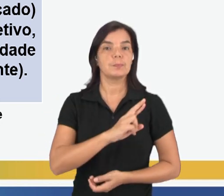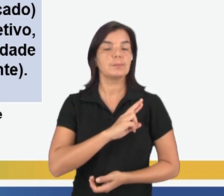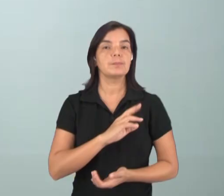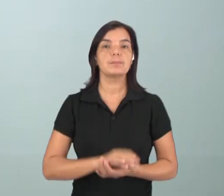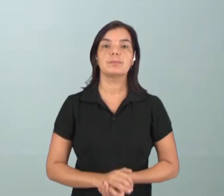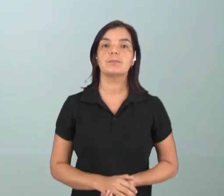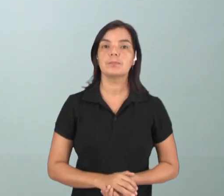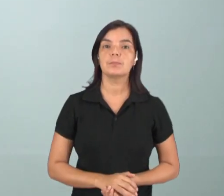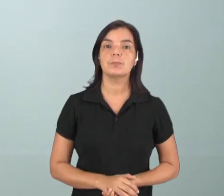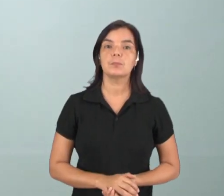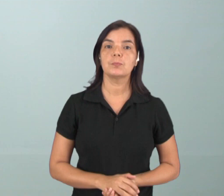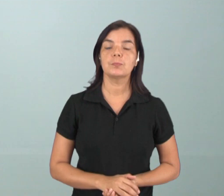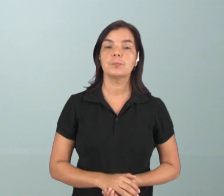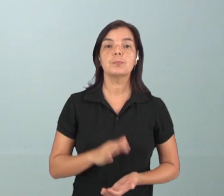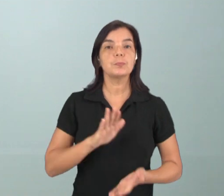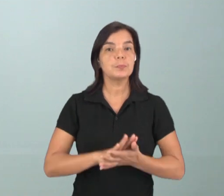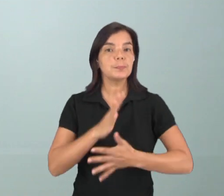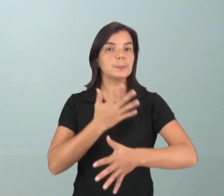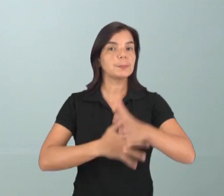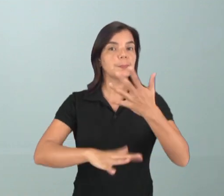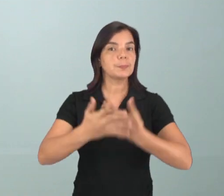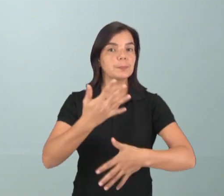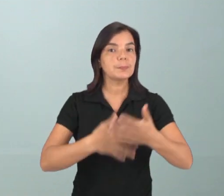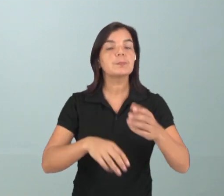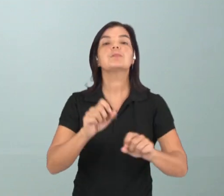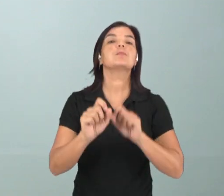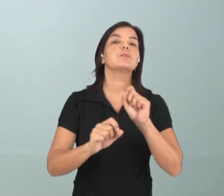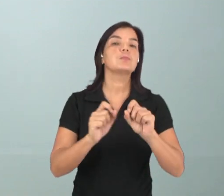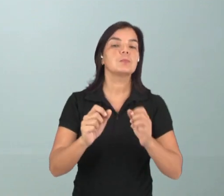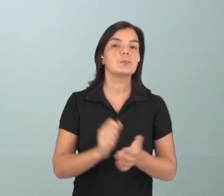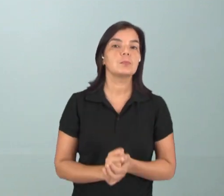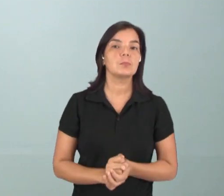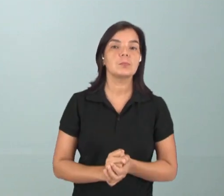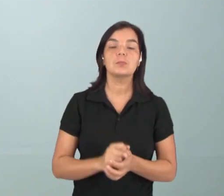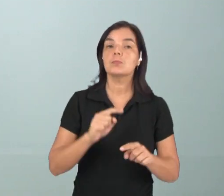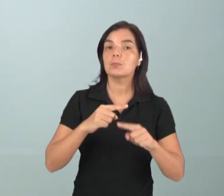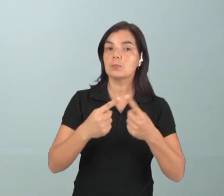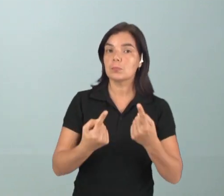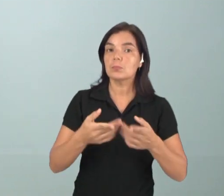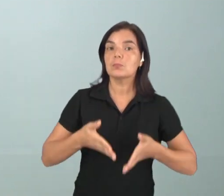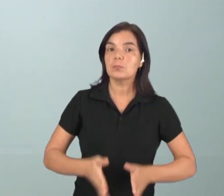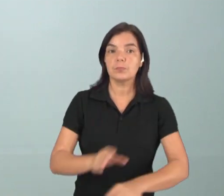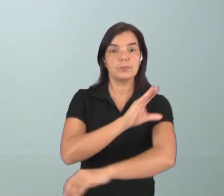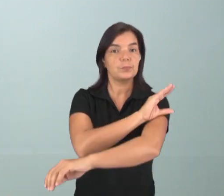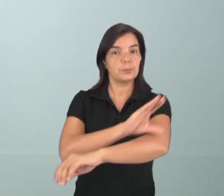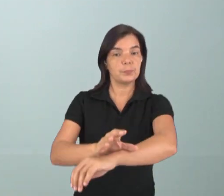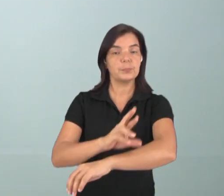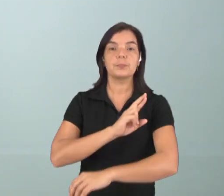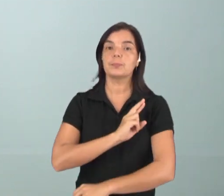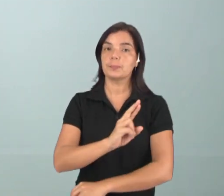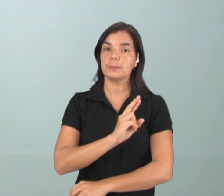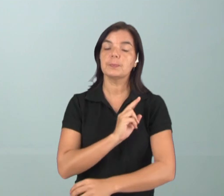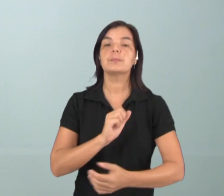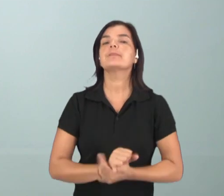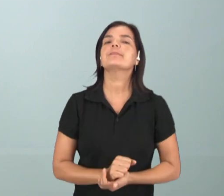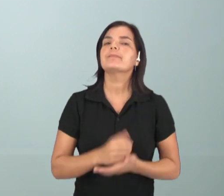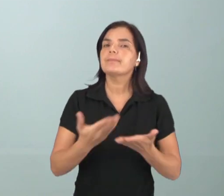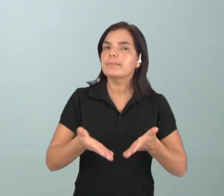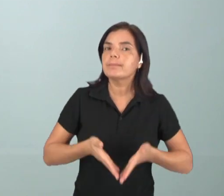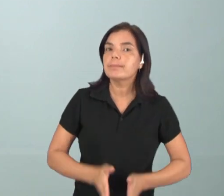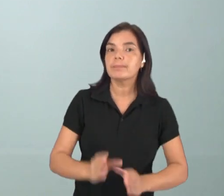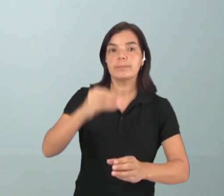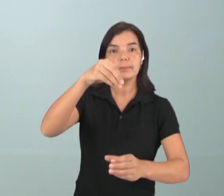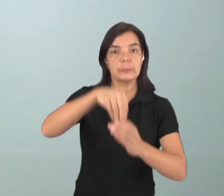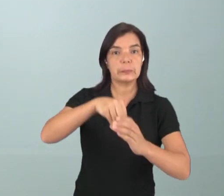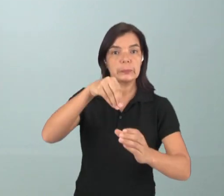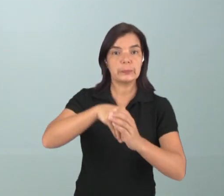Então, as celebrações, elas nascem por conta da cultura religiosa. E ao nascer